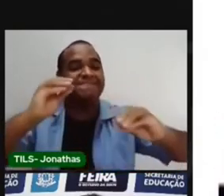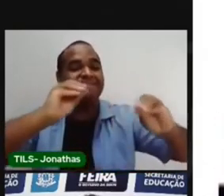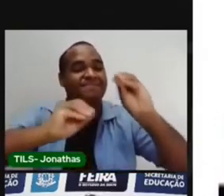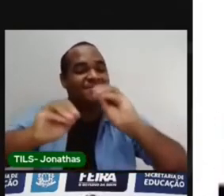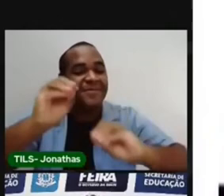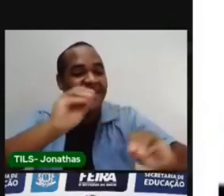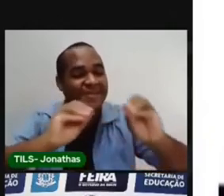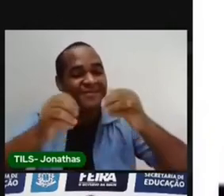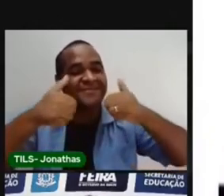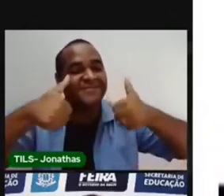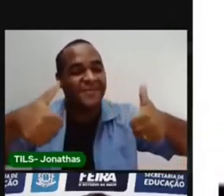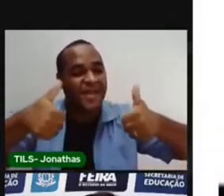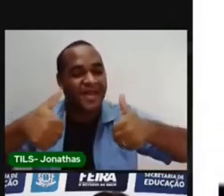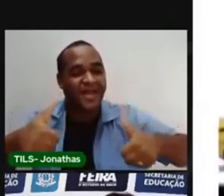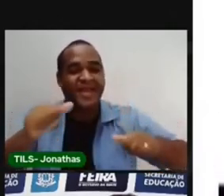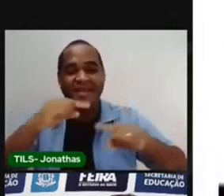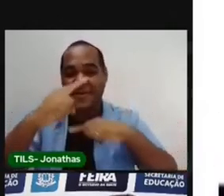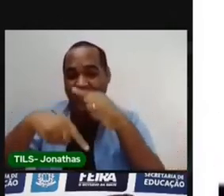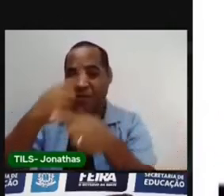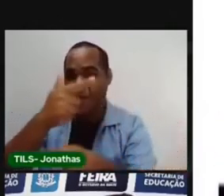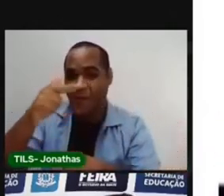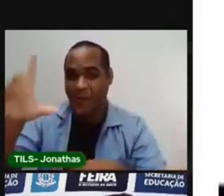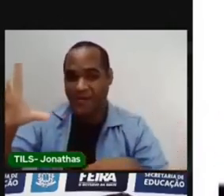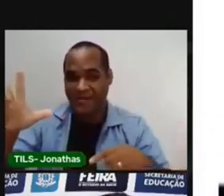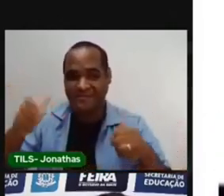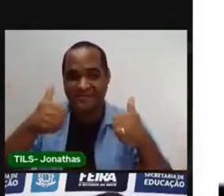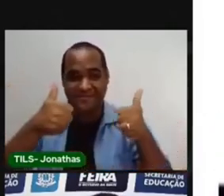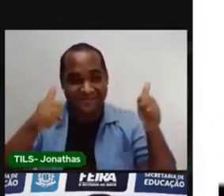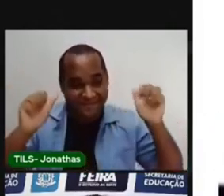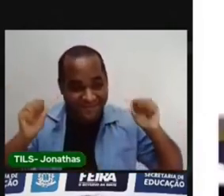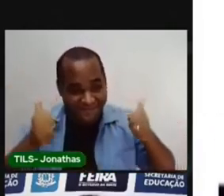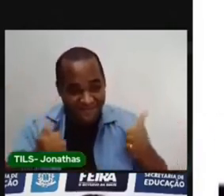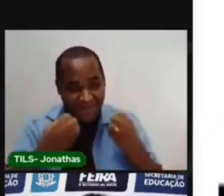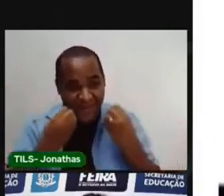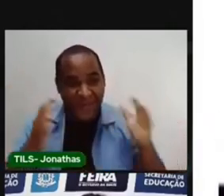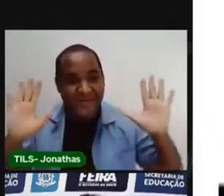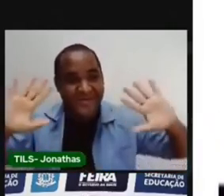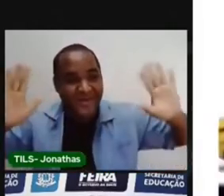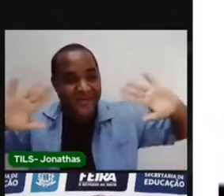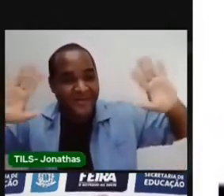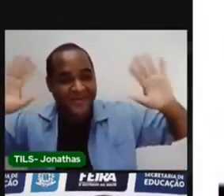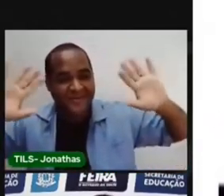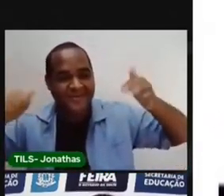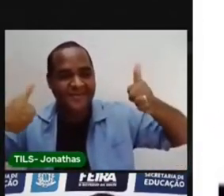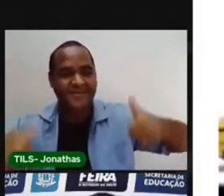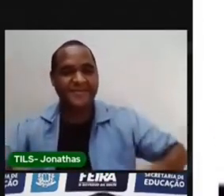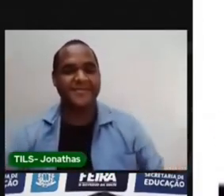Beijo no seu coração e até a próxima aula, tá bom? Tchau, tchau!